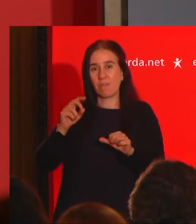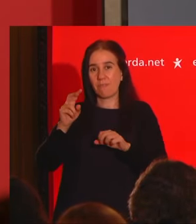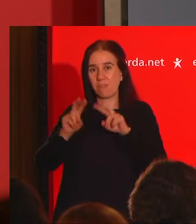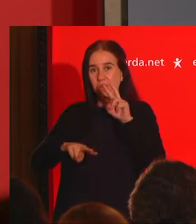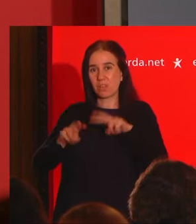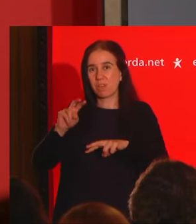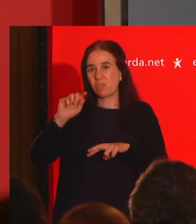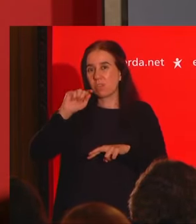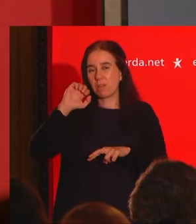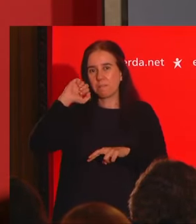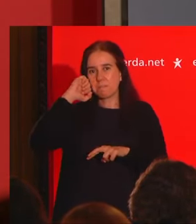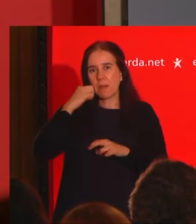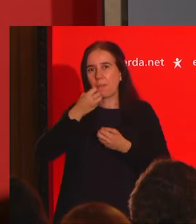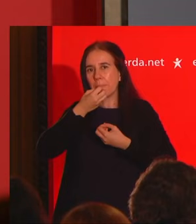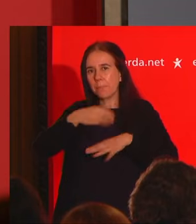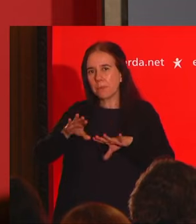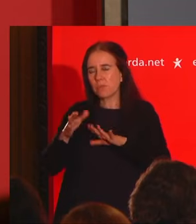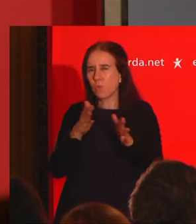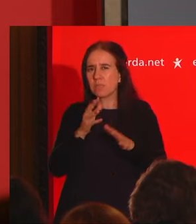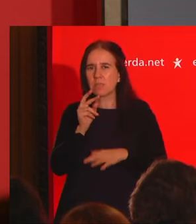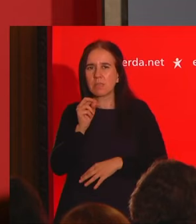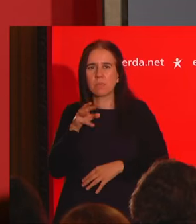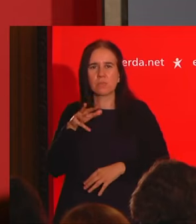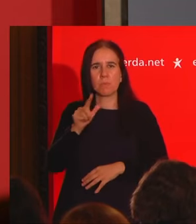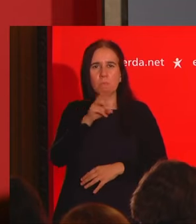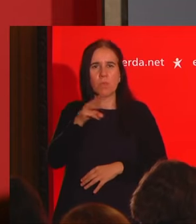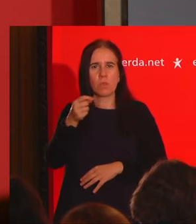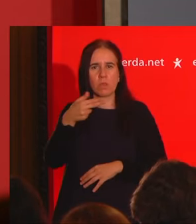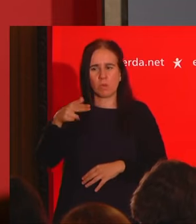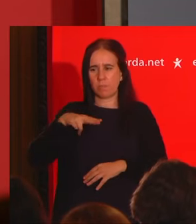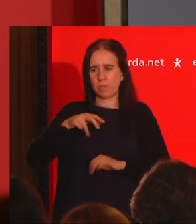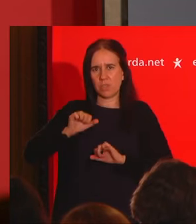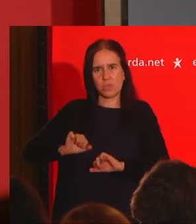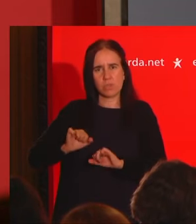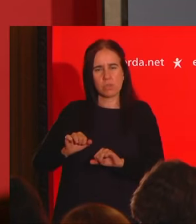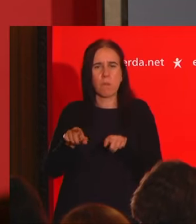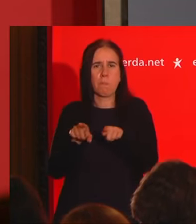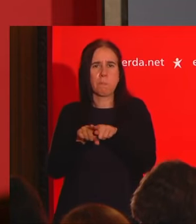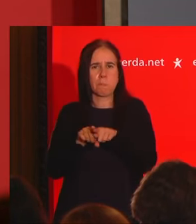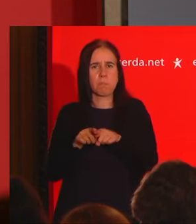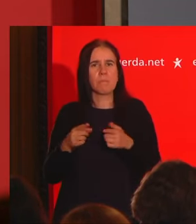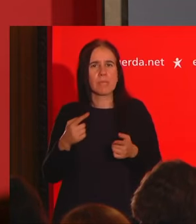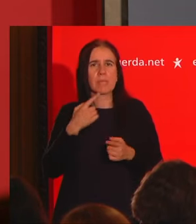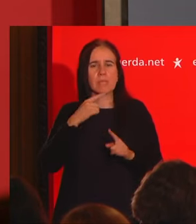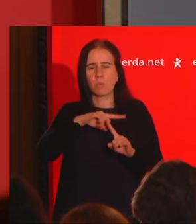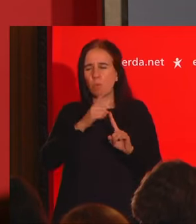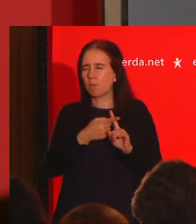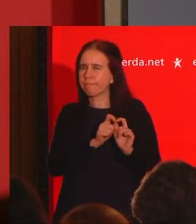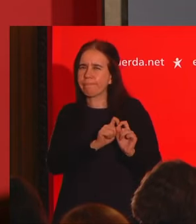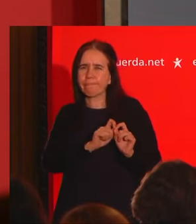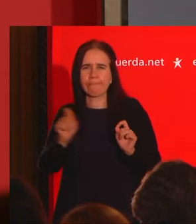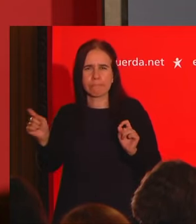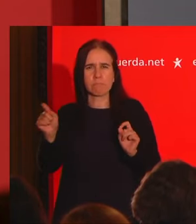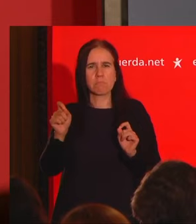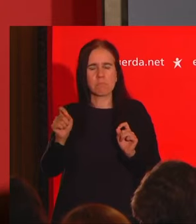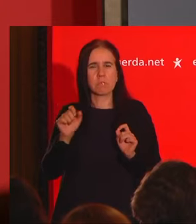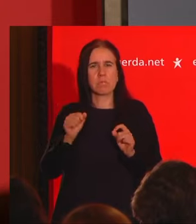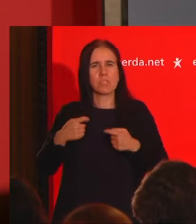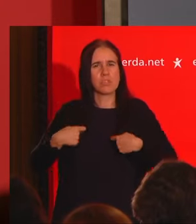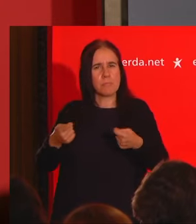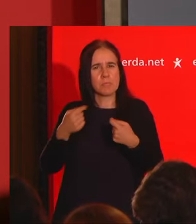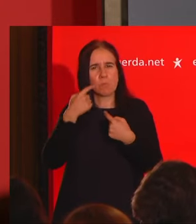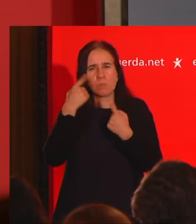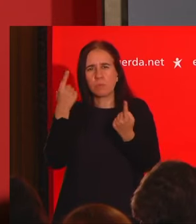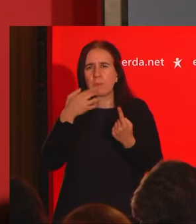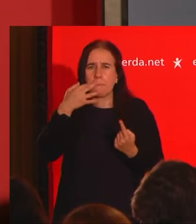fiscal quase 3 mil milhões de euros ao nosso país, o equivalente a um ano inteiro de toda a despesa